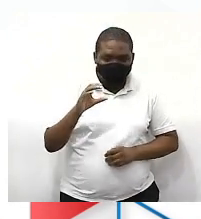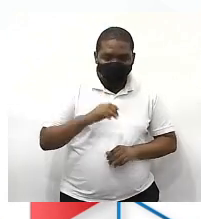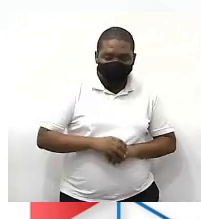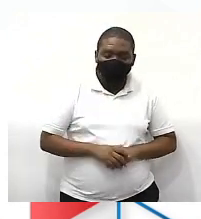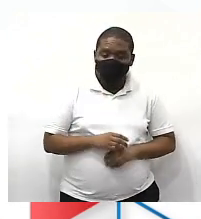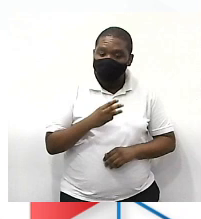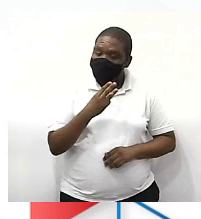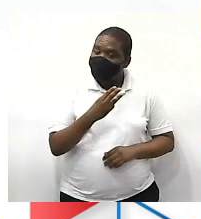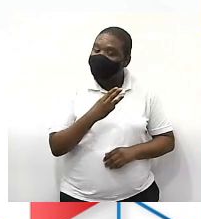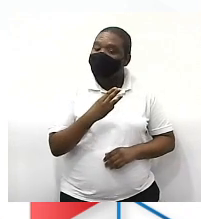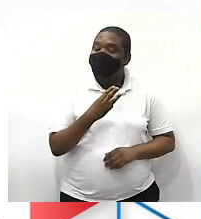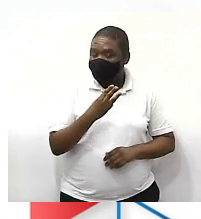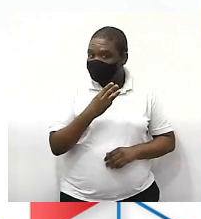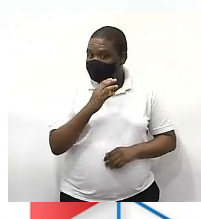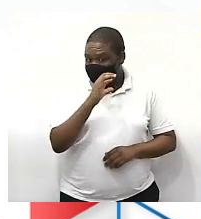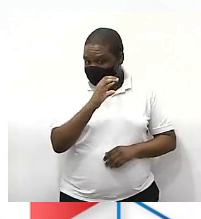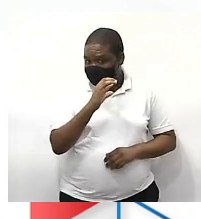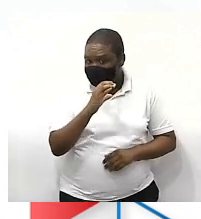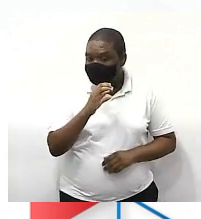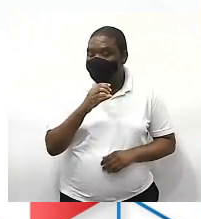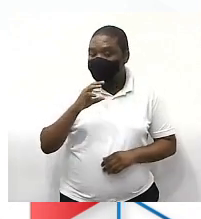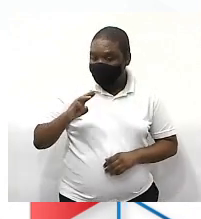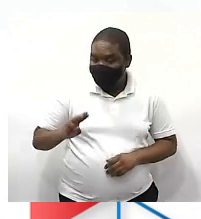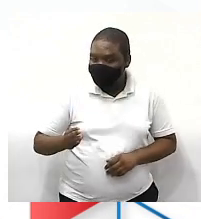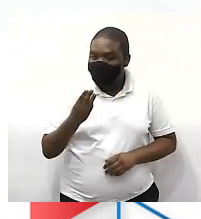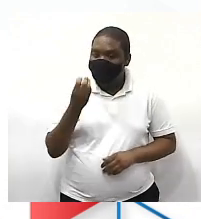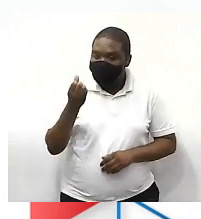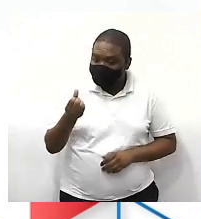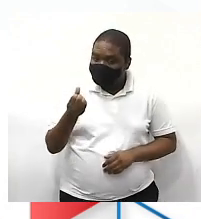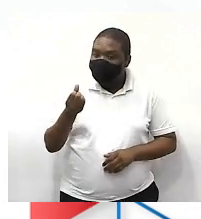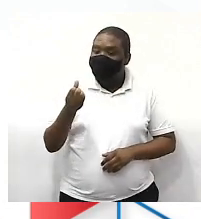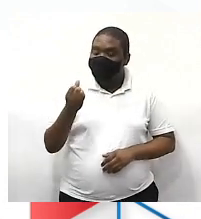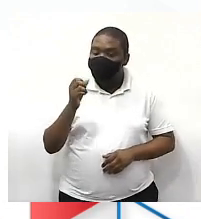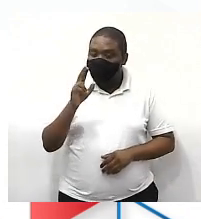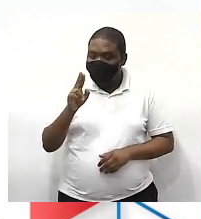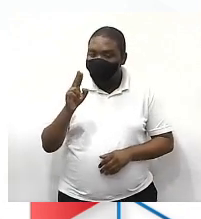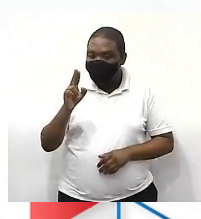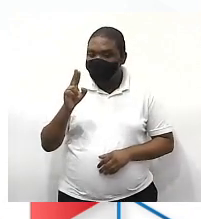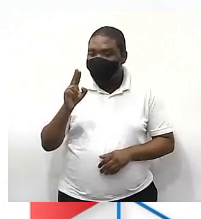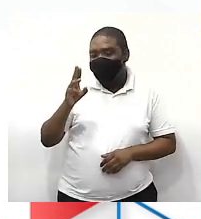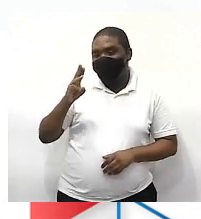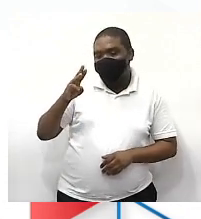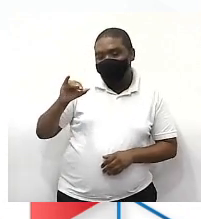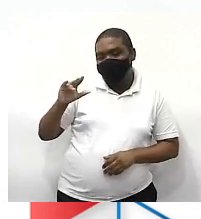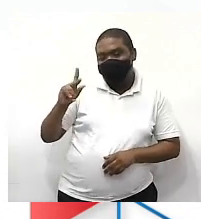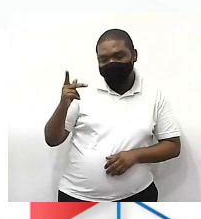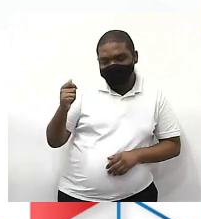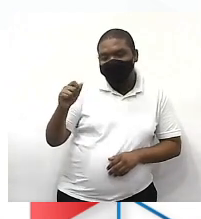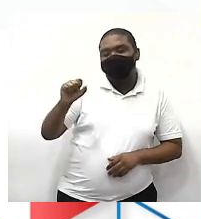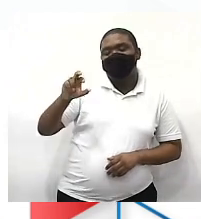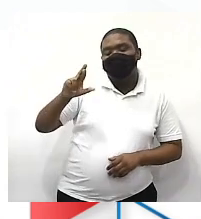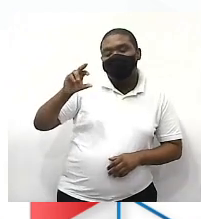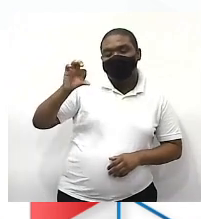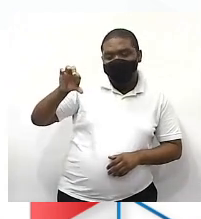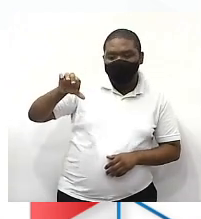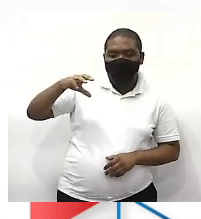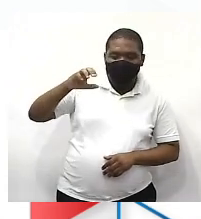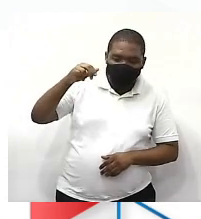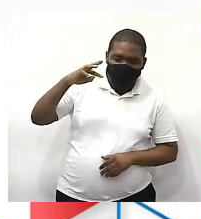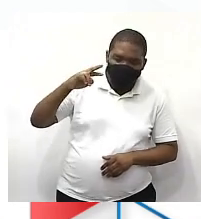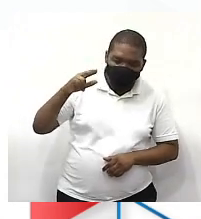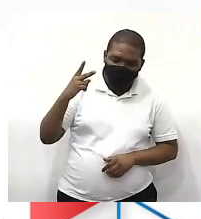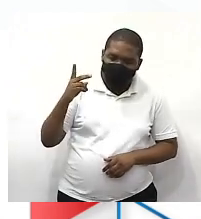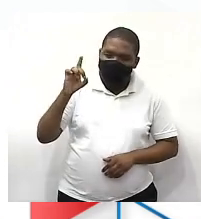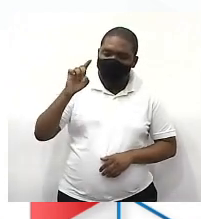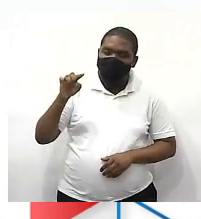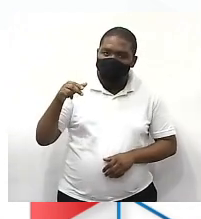C, 3 centenas de milhar, 6 unidades de milhar, 9 centenas e 2 dezenas.